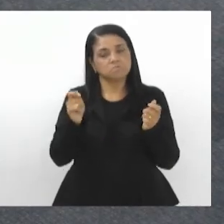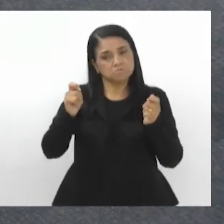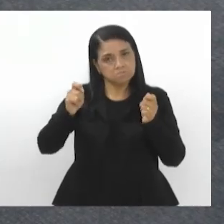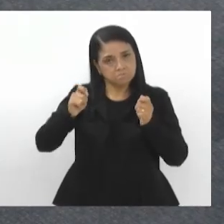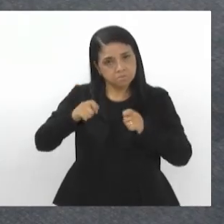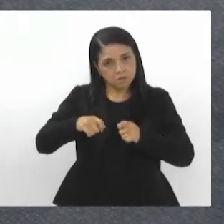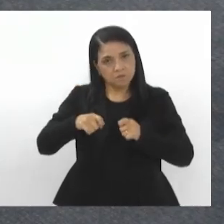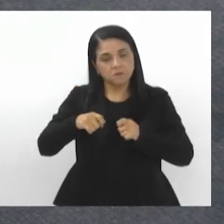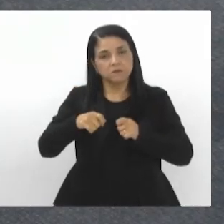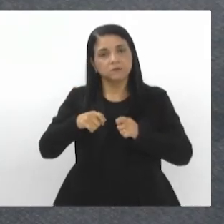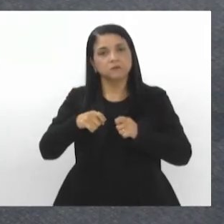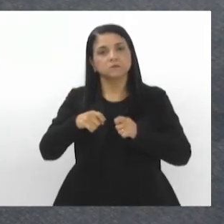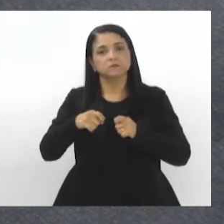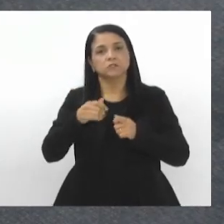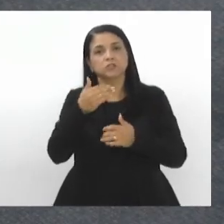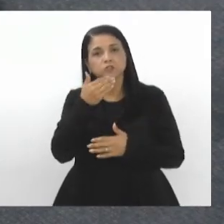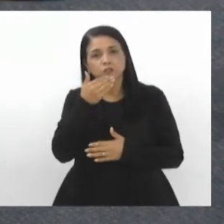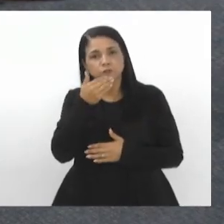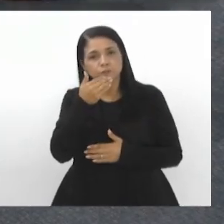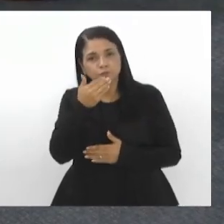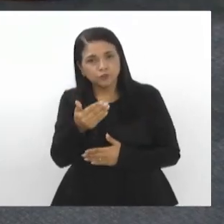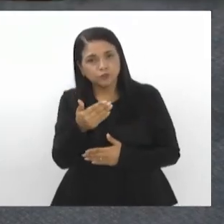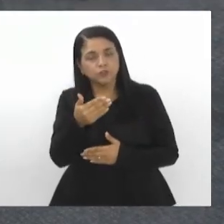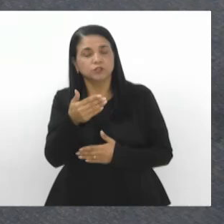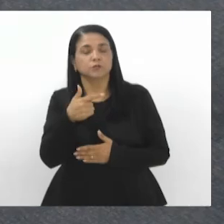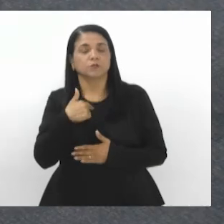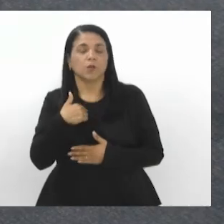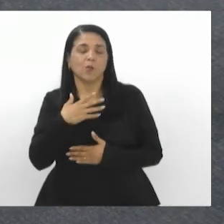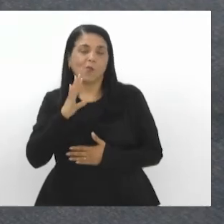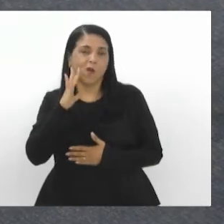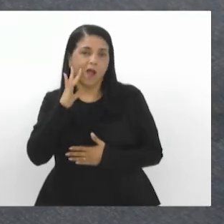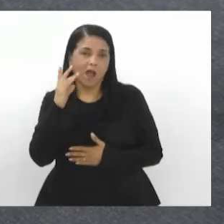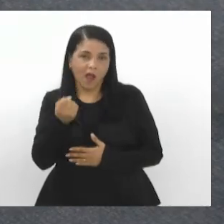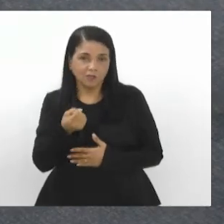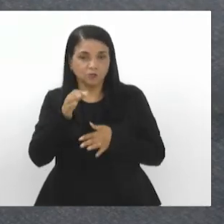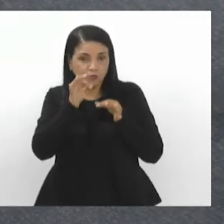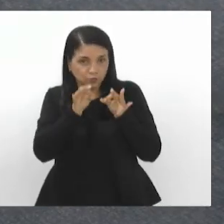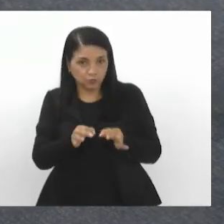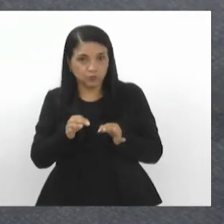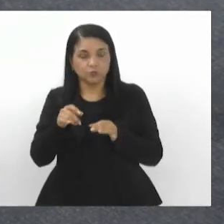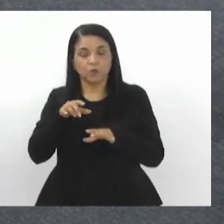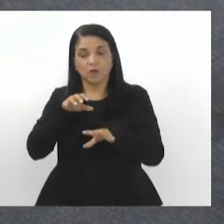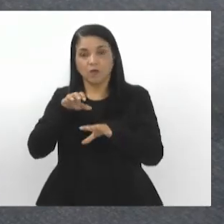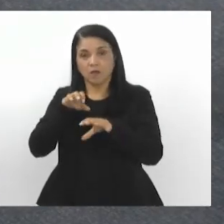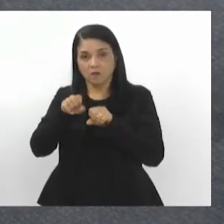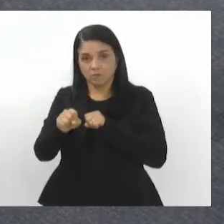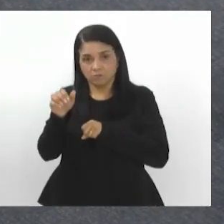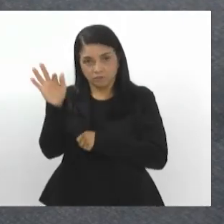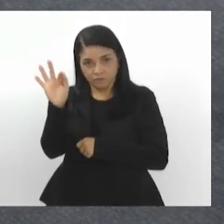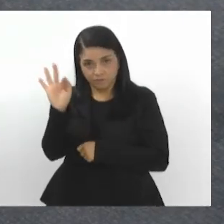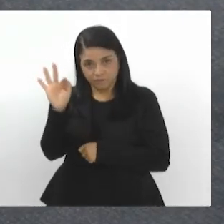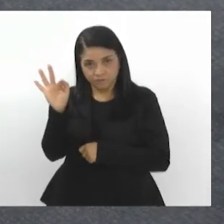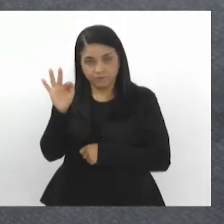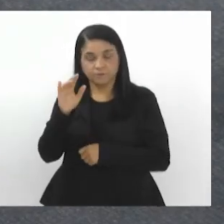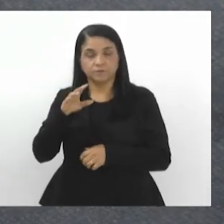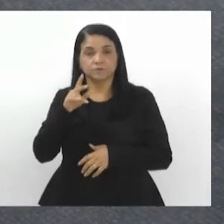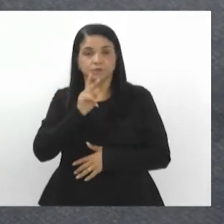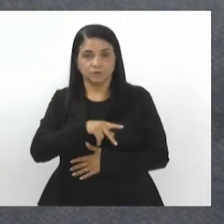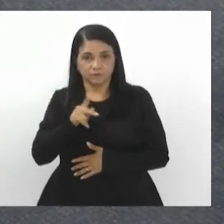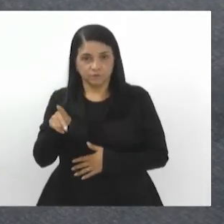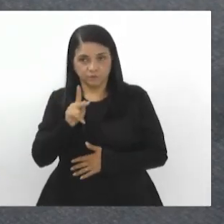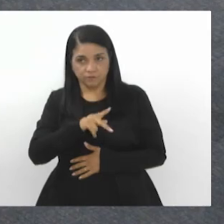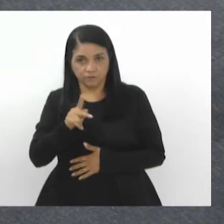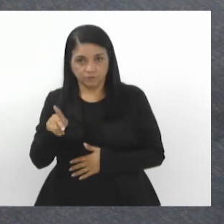possibilidade da gente fazer essa reivindicação que eu acho muito justa. A Faculdade de Formação de Professores de São Gonçalo